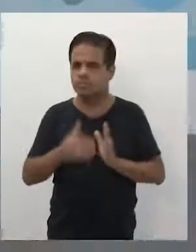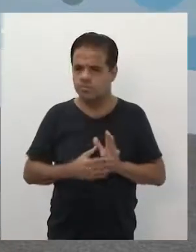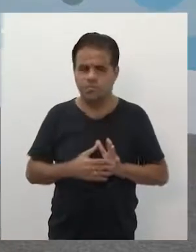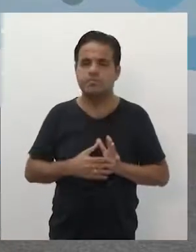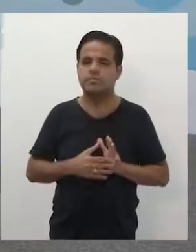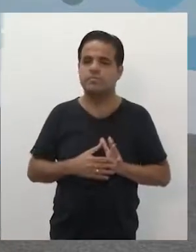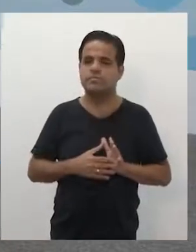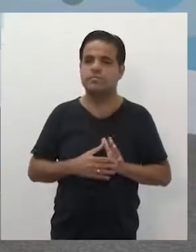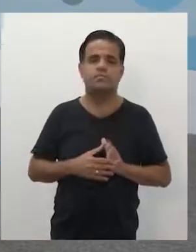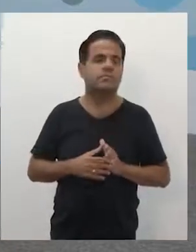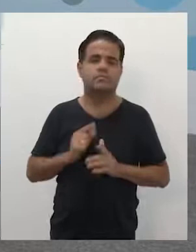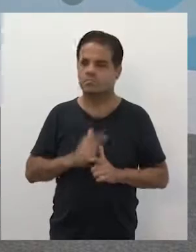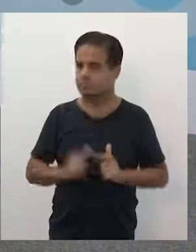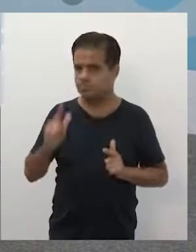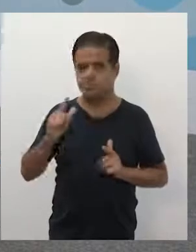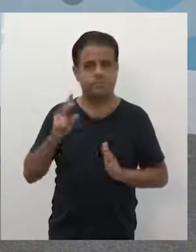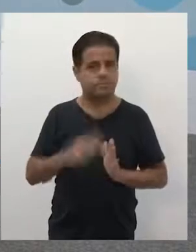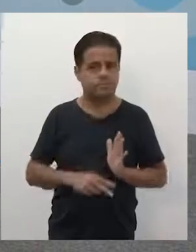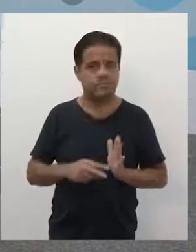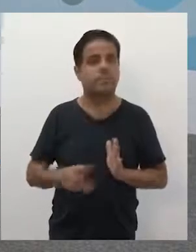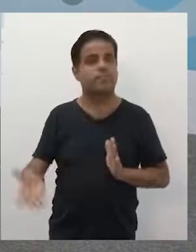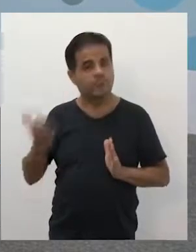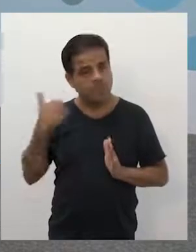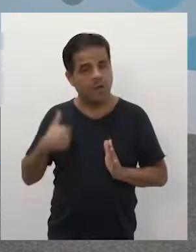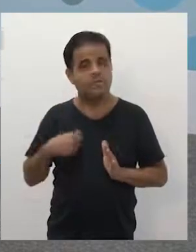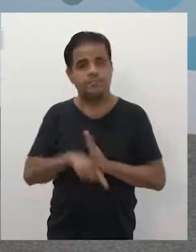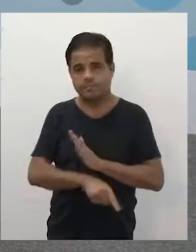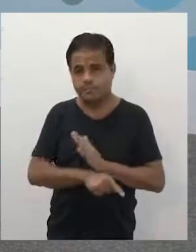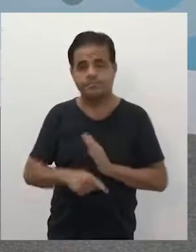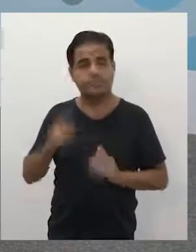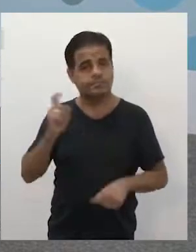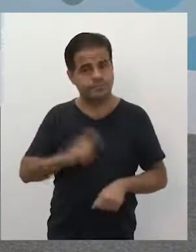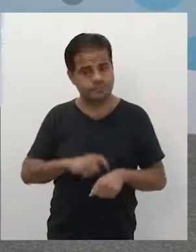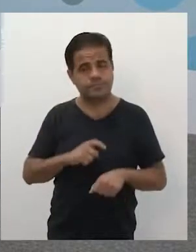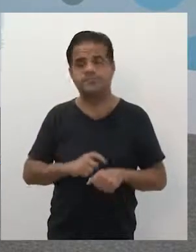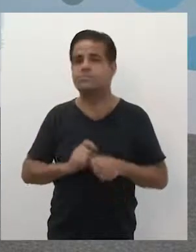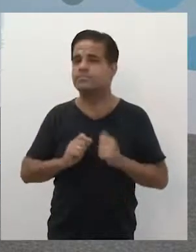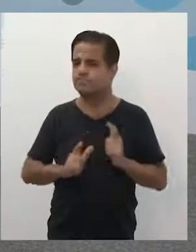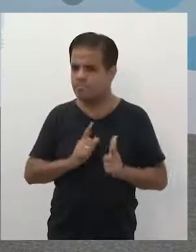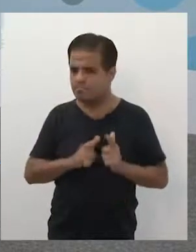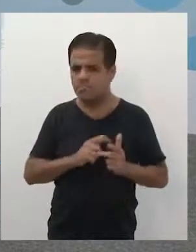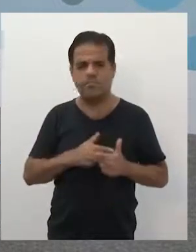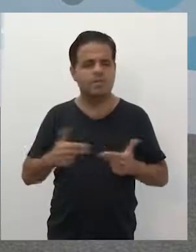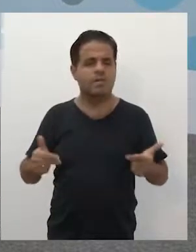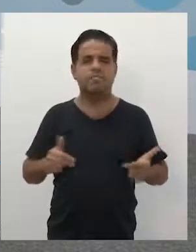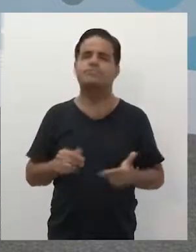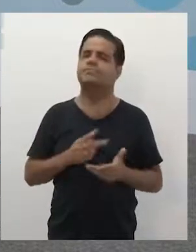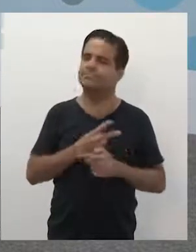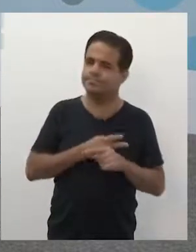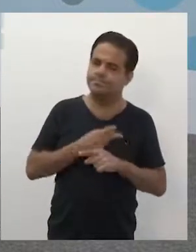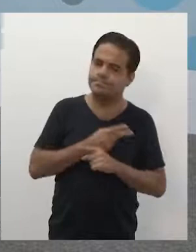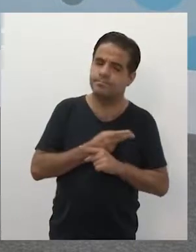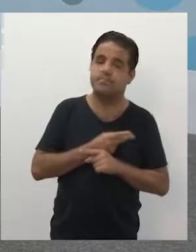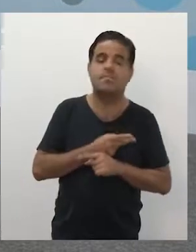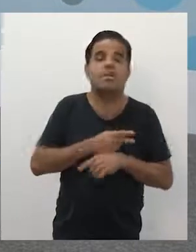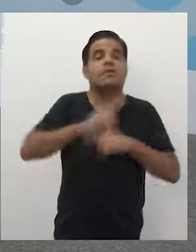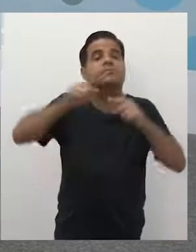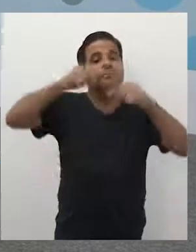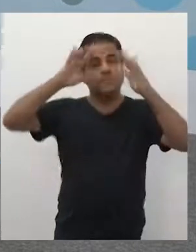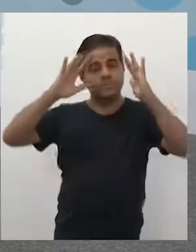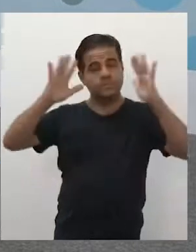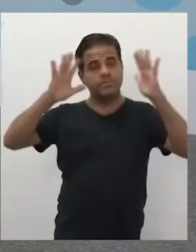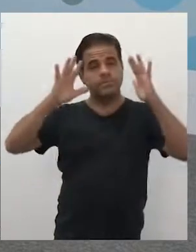tem problema de direito autoral, Isso. né? Então vai fundo aí, clica nos hiperlinks aí, né, Elaine? Sim, sim. Aí o que vocês vão